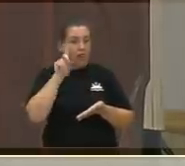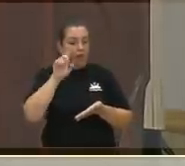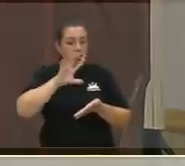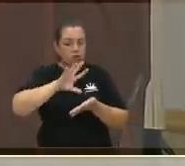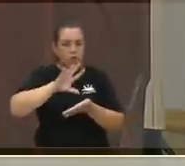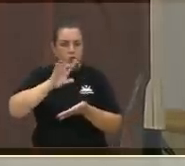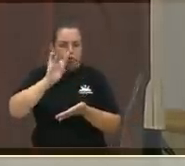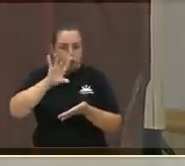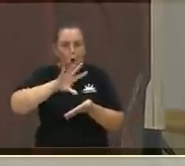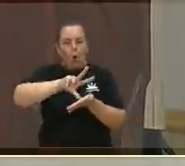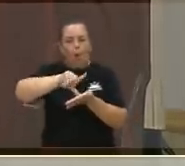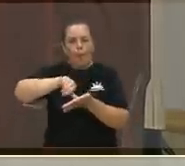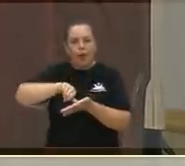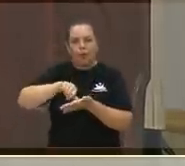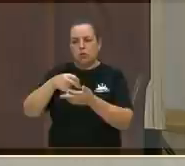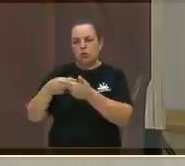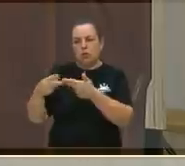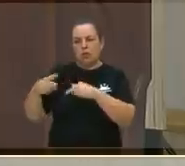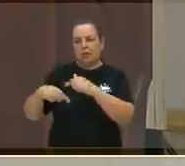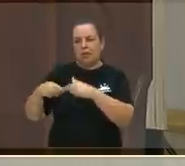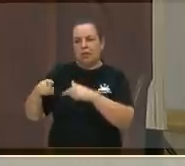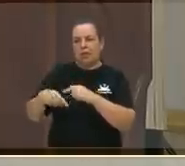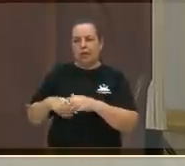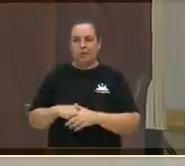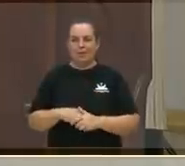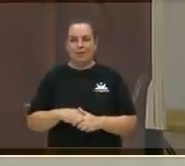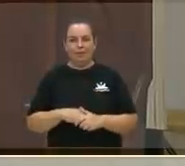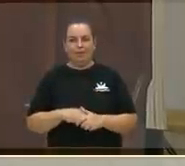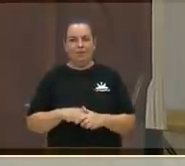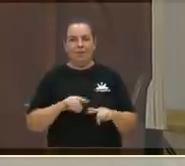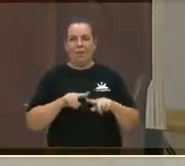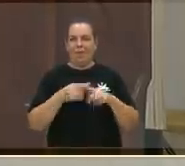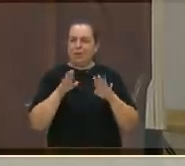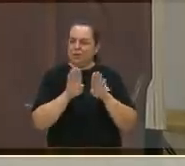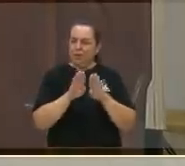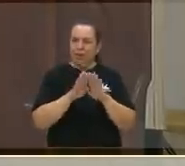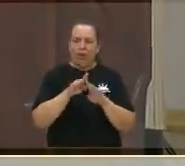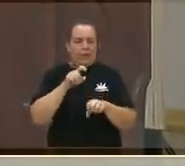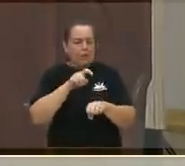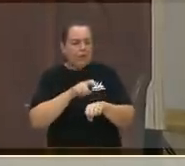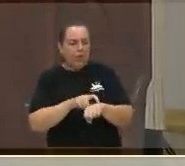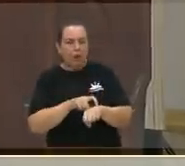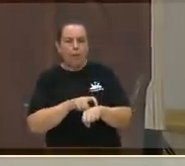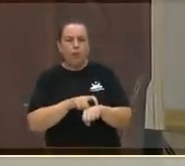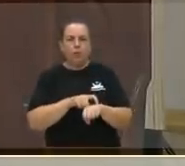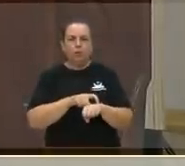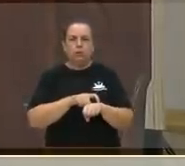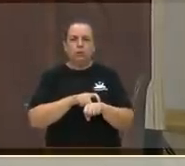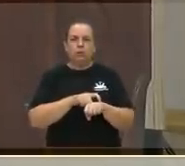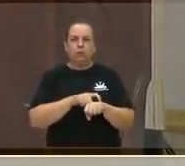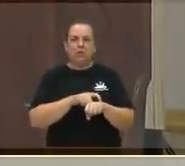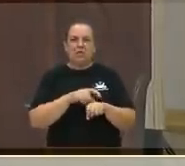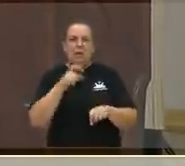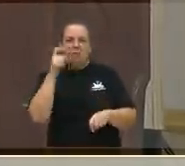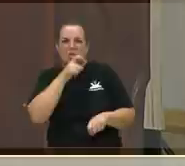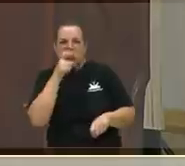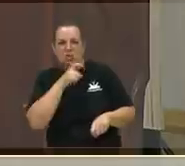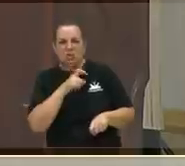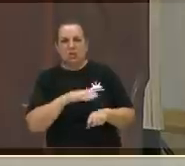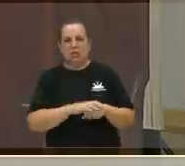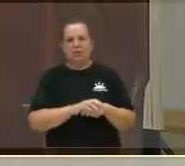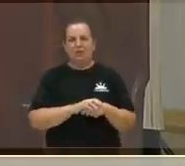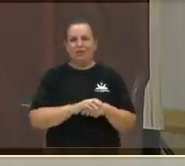que falei aqui que empregava calúnias e processos que não foram sabia que não eram